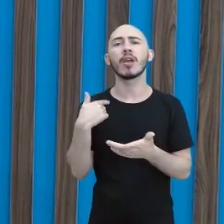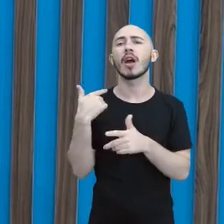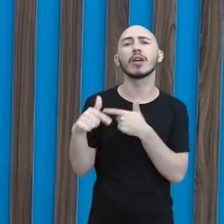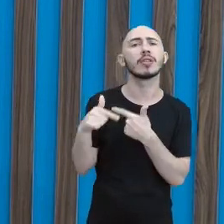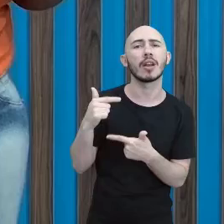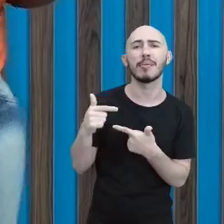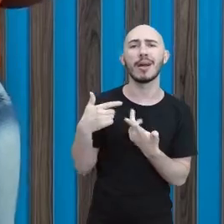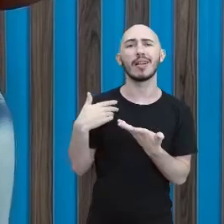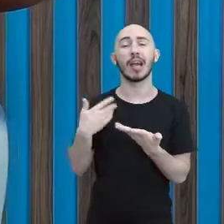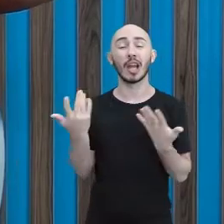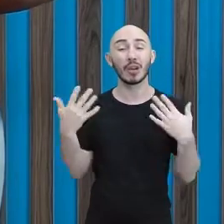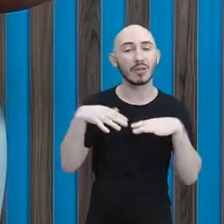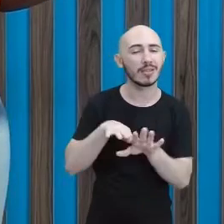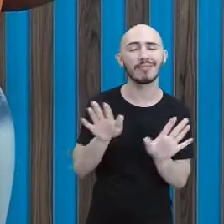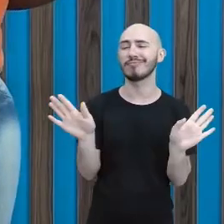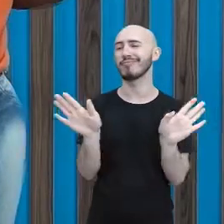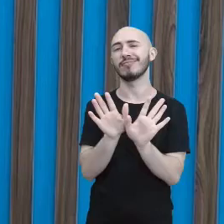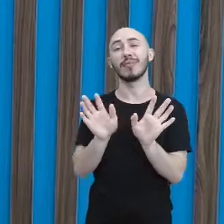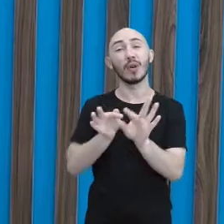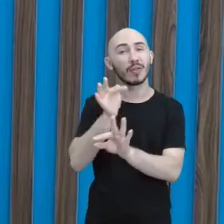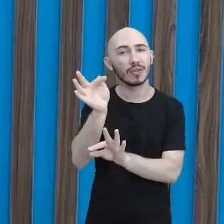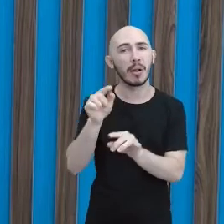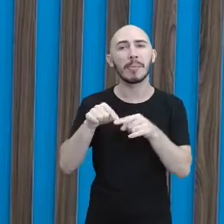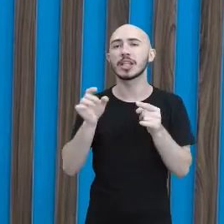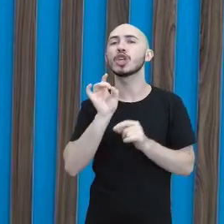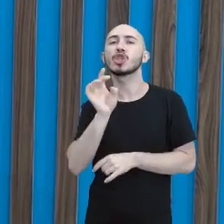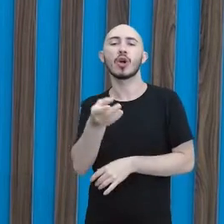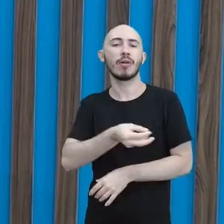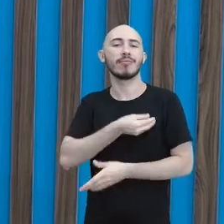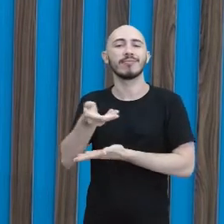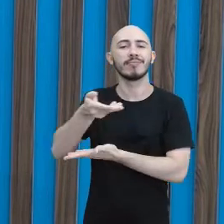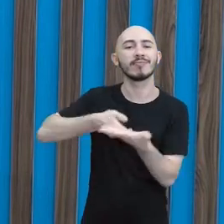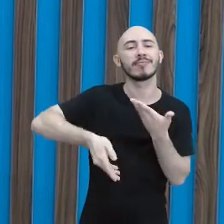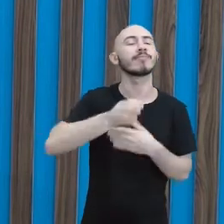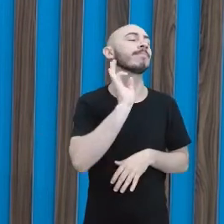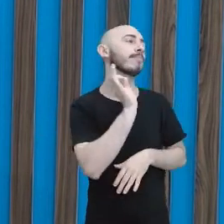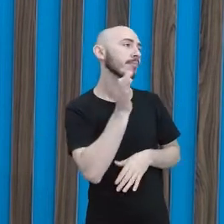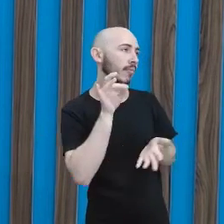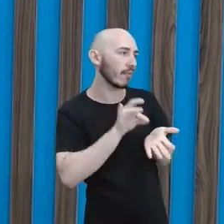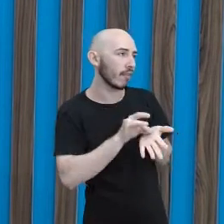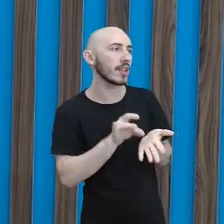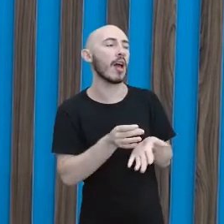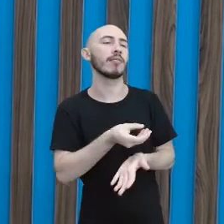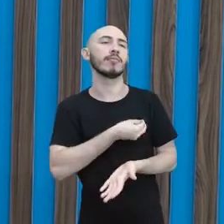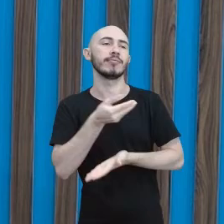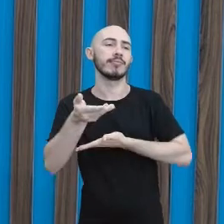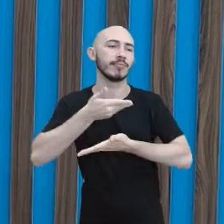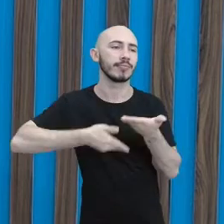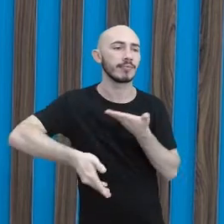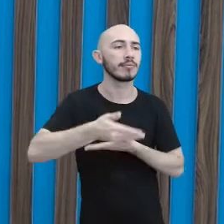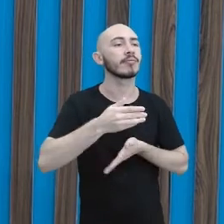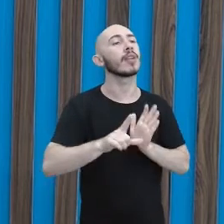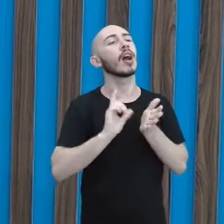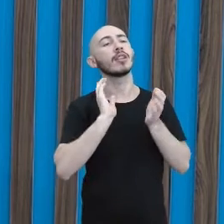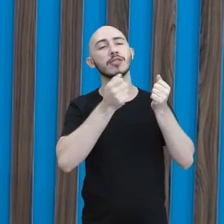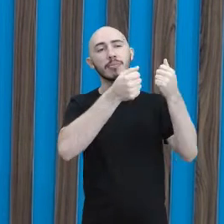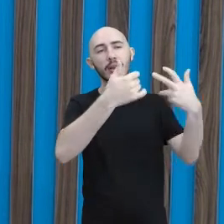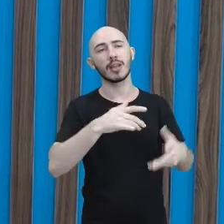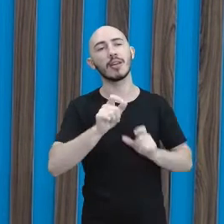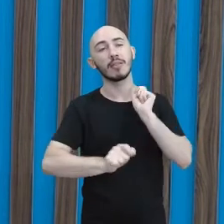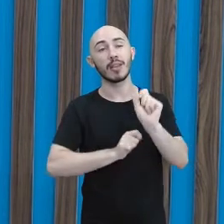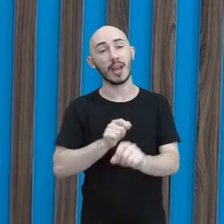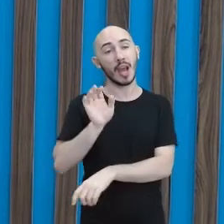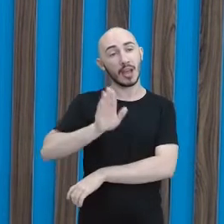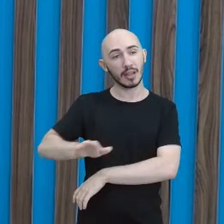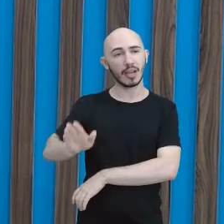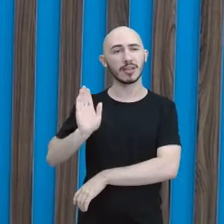trabalho não mais de inclusão, de convivência. De convivência, pois é. Como eu falei antes, a criança que está lá desde o